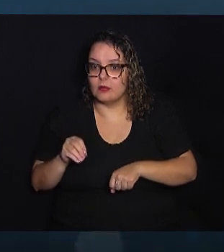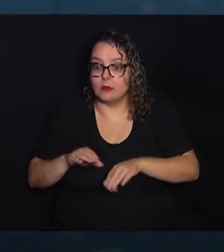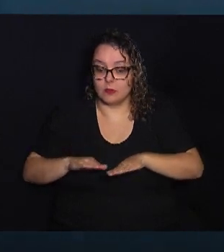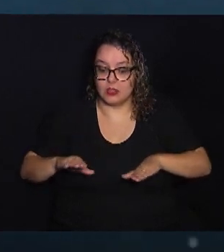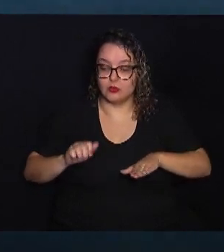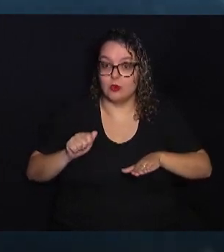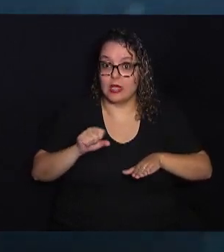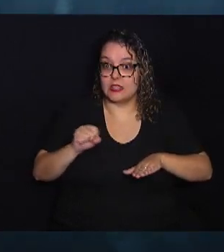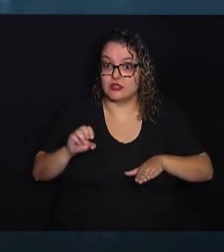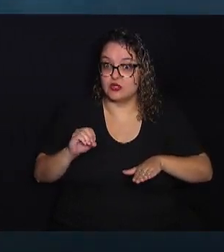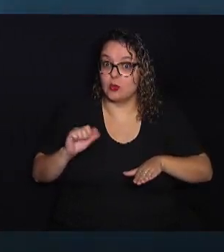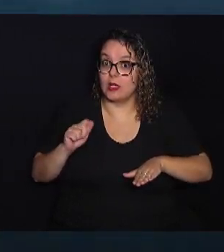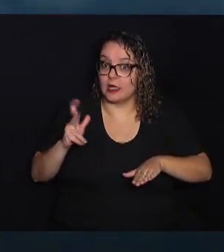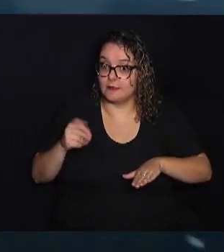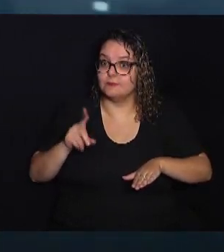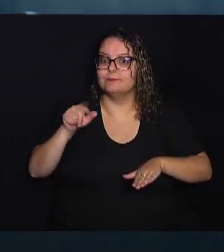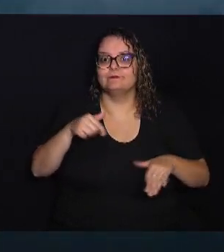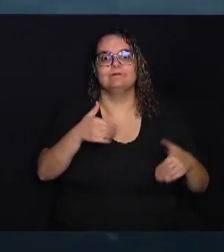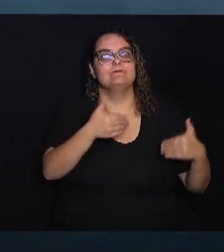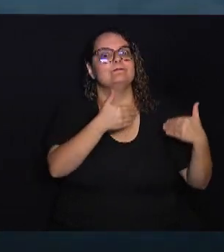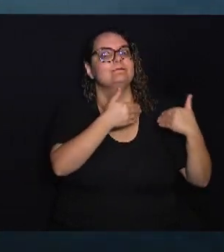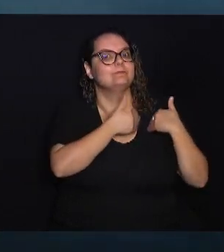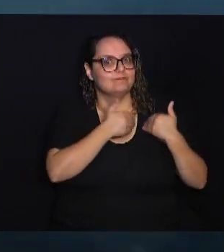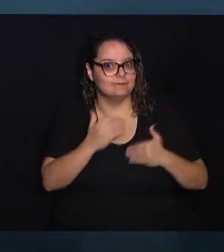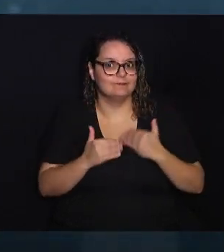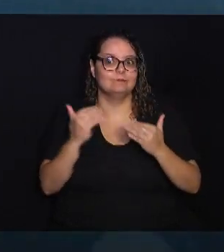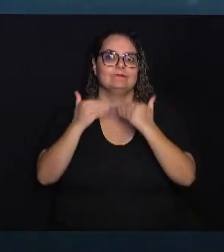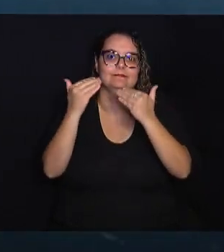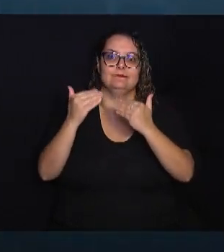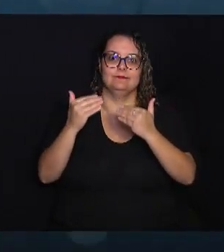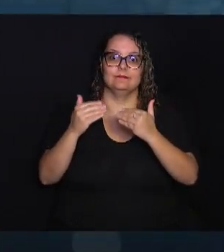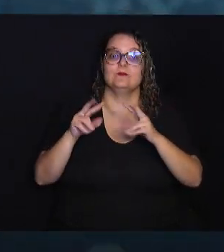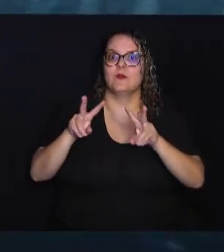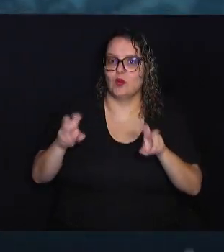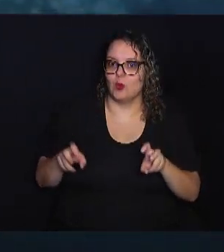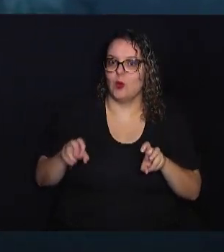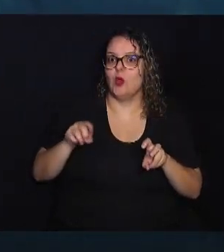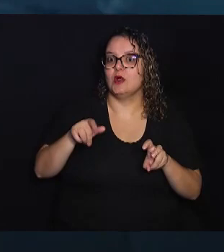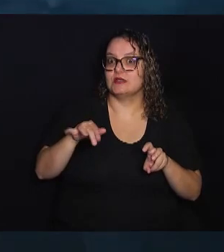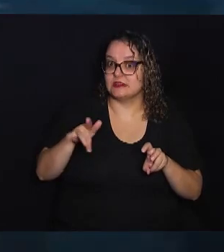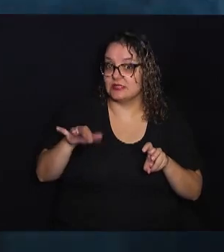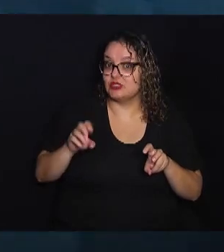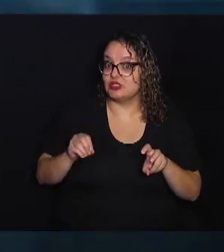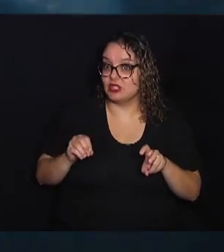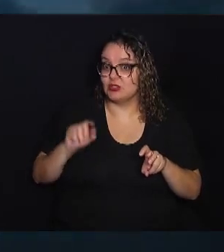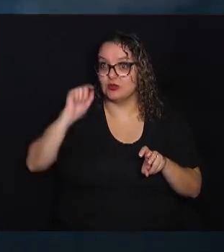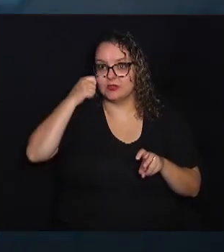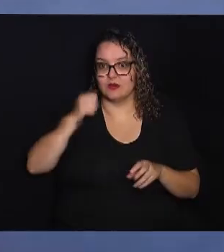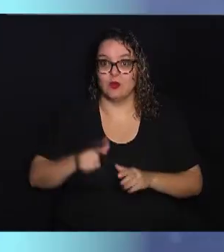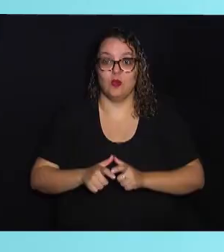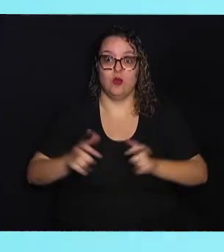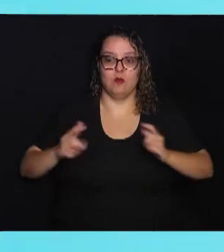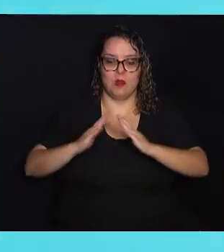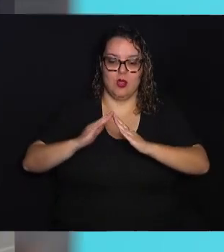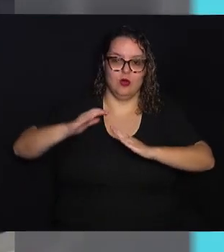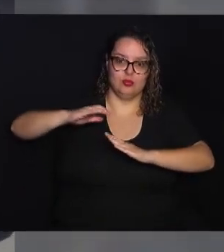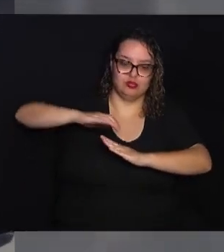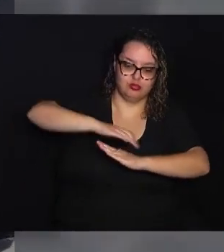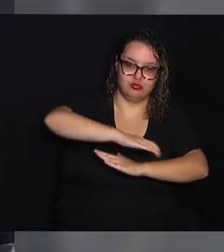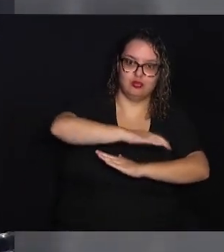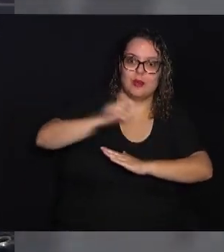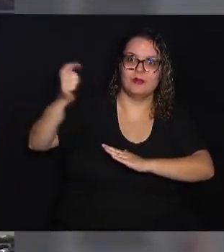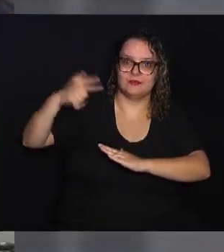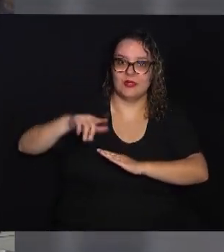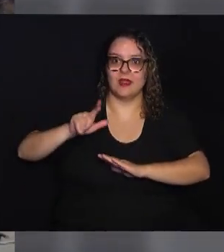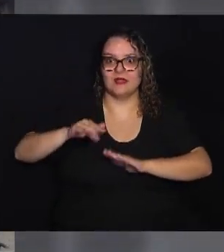ao carvão, presentes no assoalho, eram as responsáveis pela produção do tal oxigênio negro. Maior